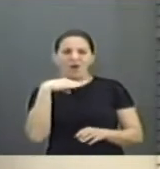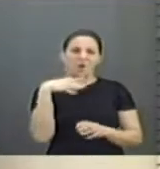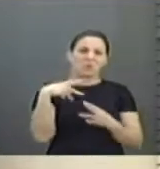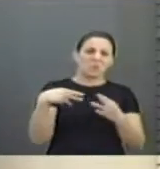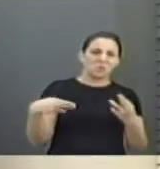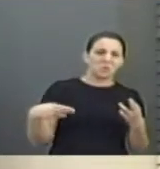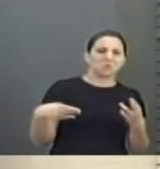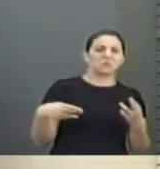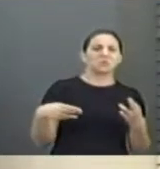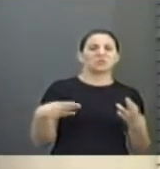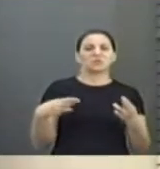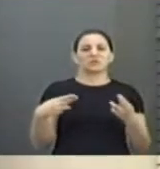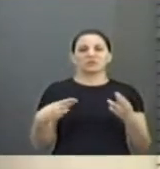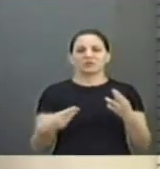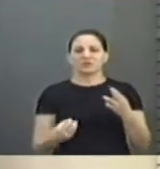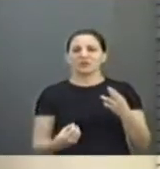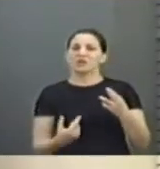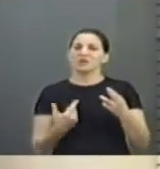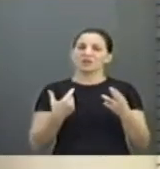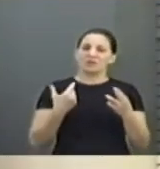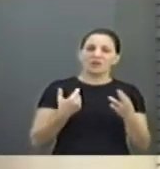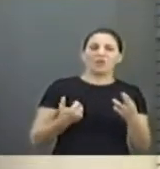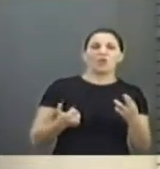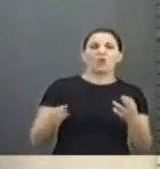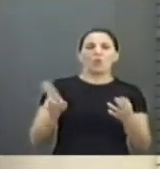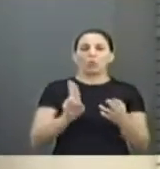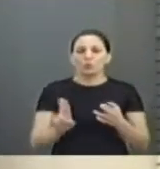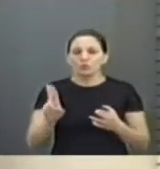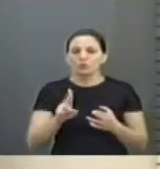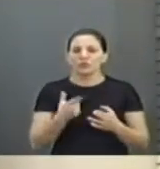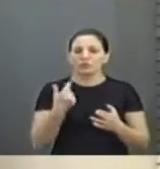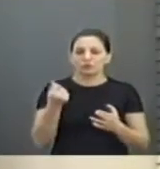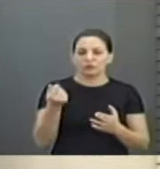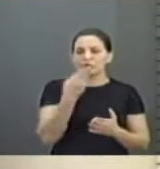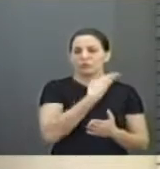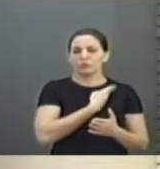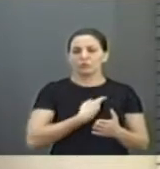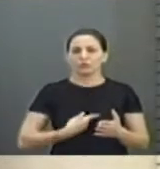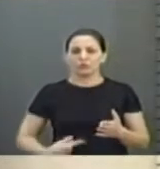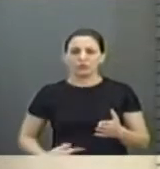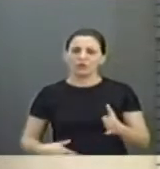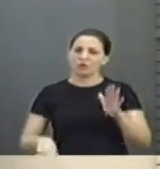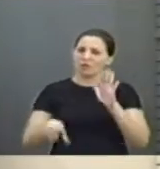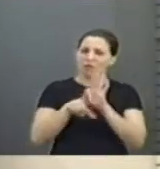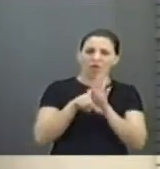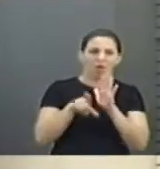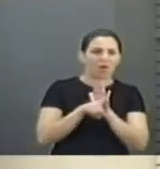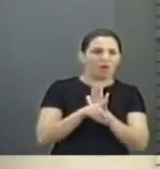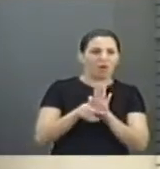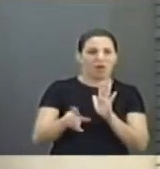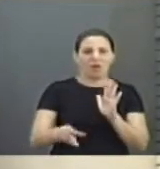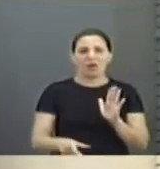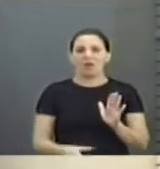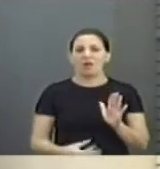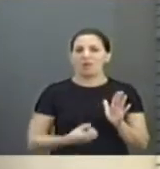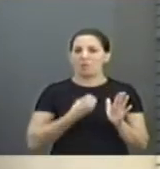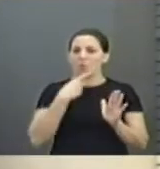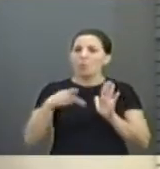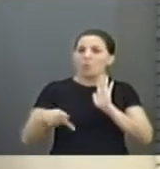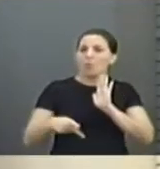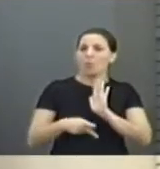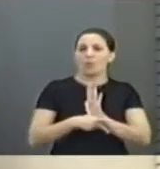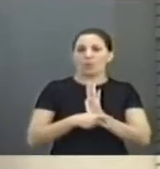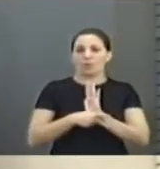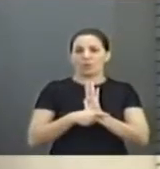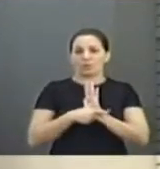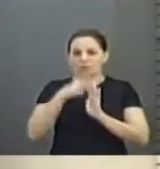dano ao erário público ou às leis. Então, até pelo